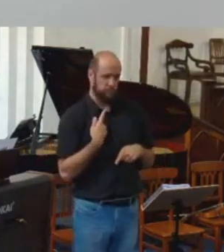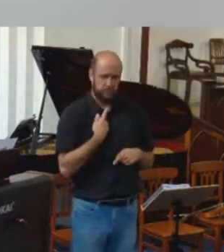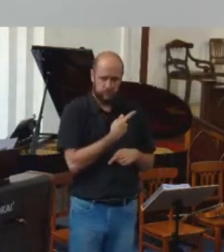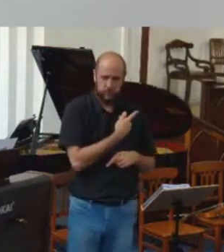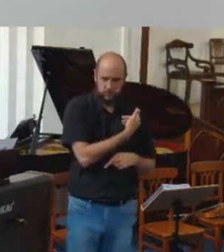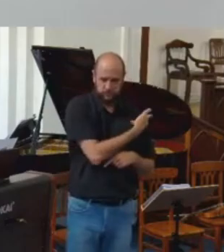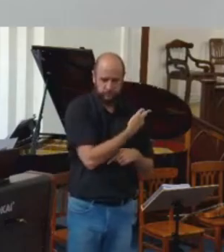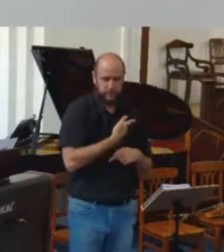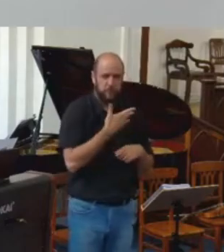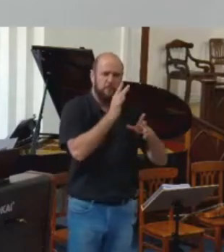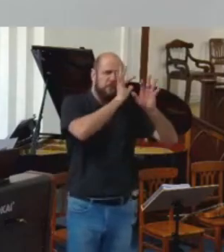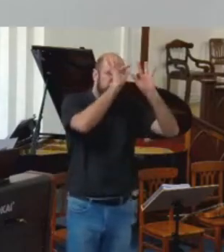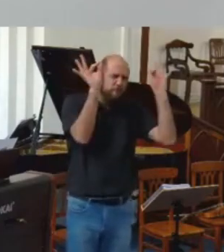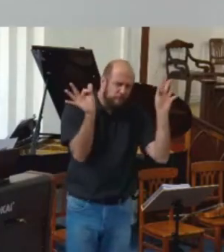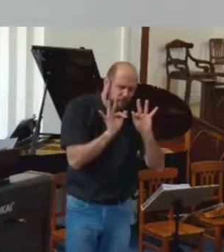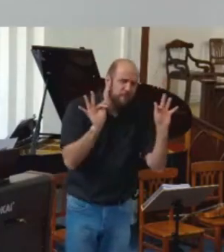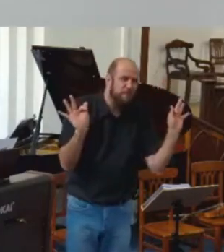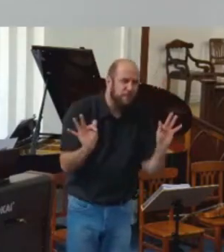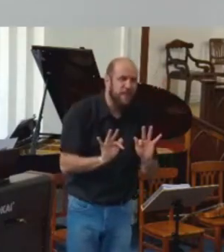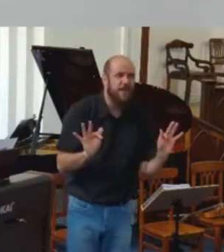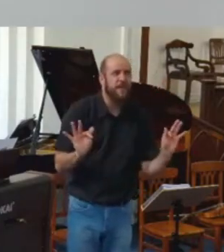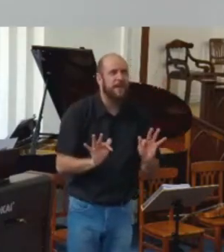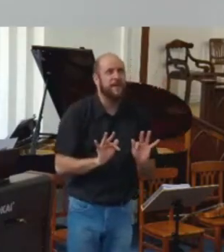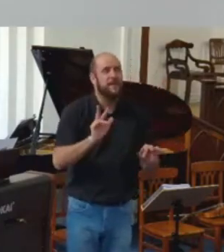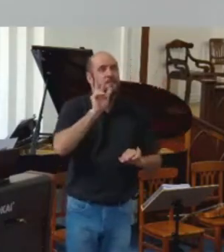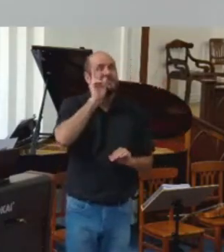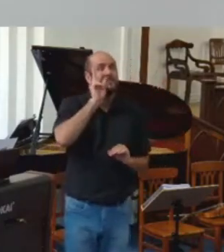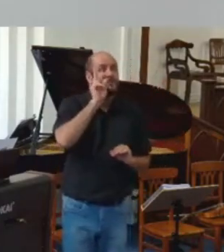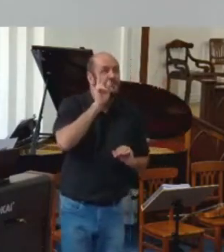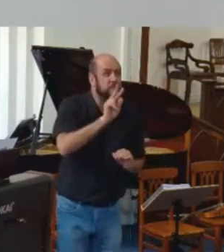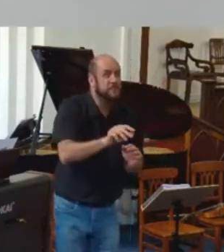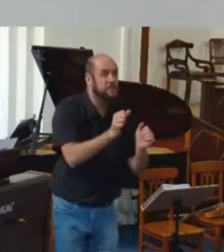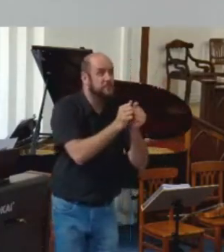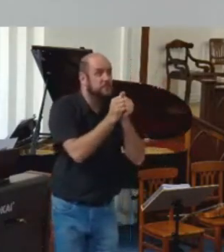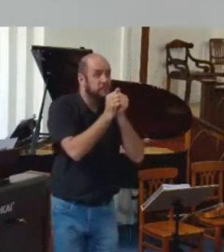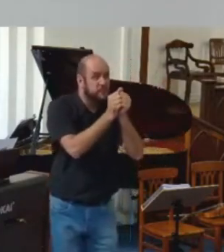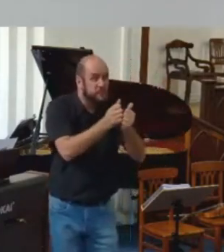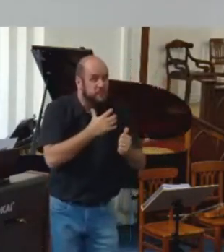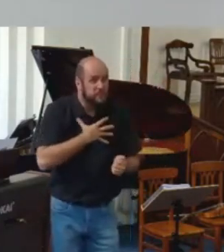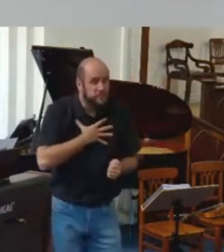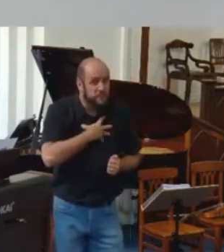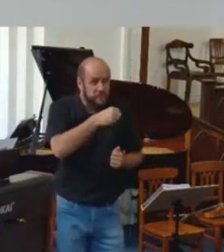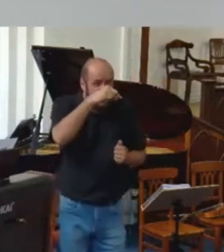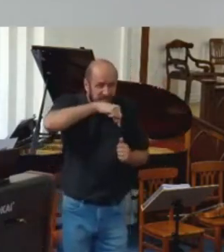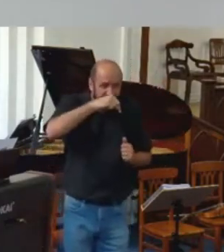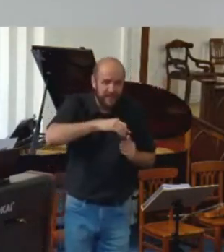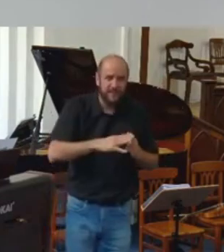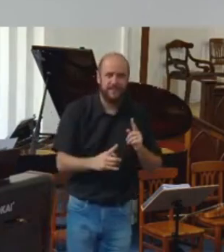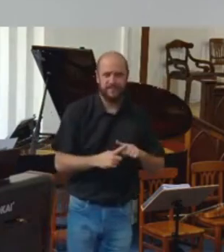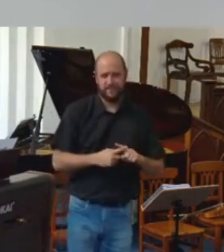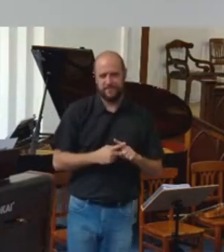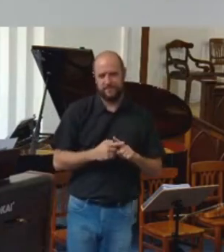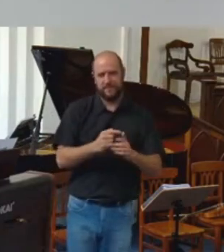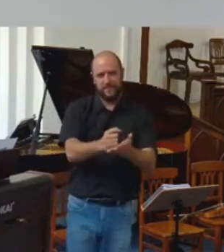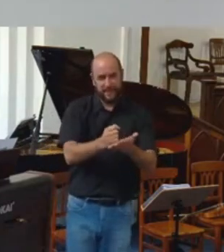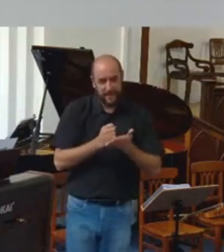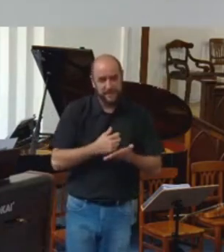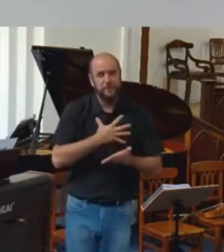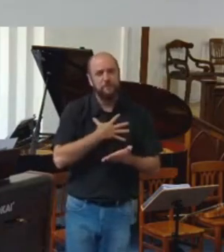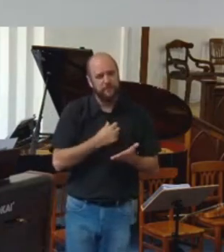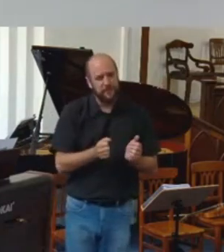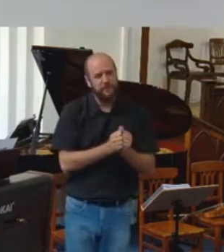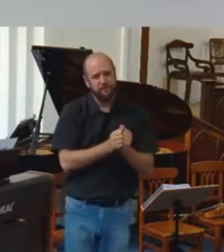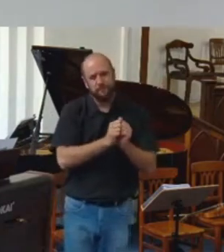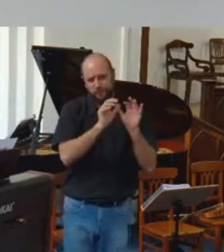reverendo Gemar, nos alegramos demais em vê-los com os seus filhos na igreja, trazendo-os à casa